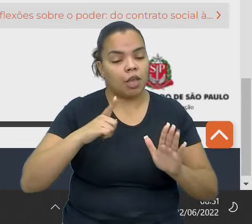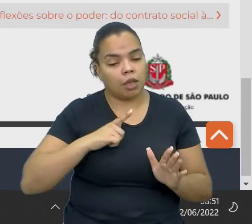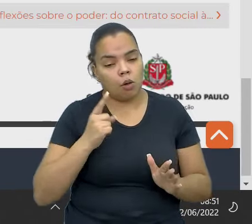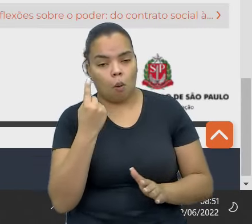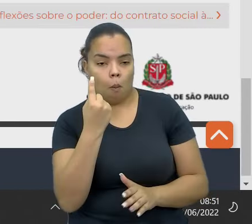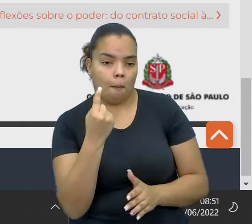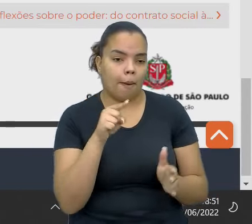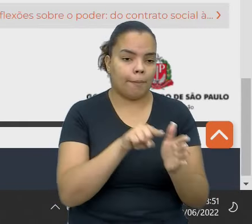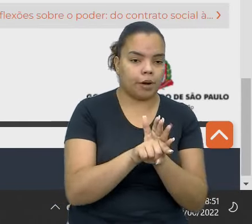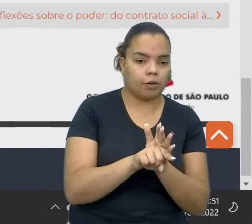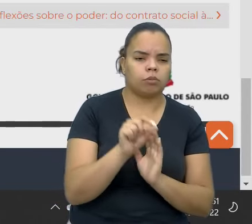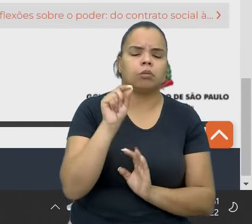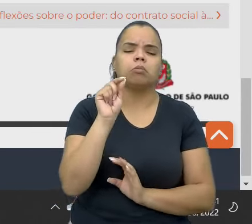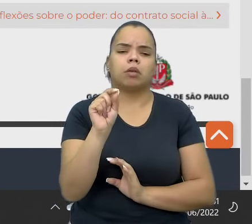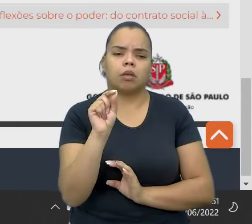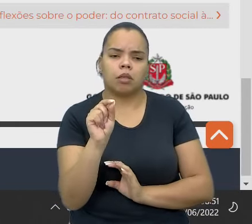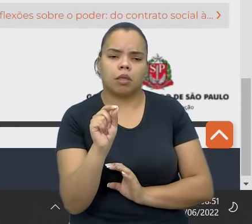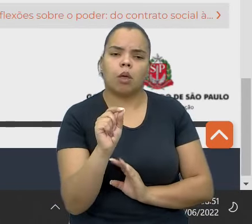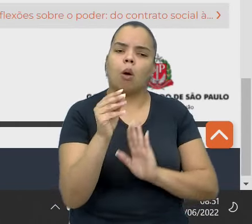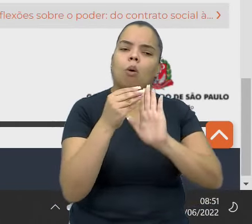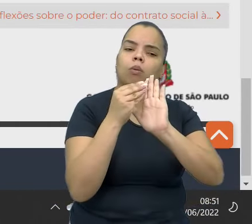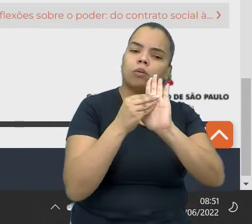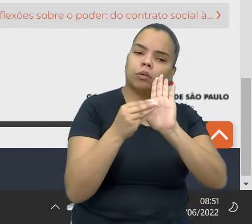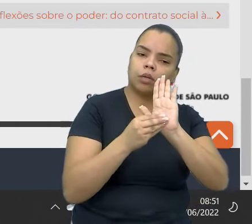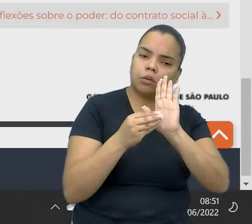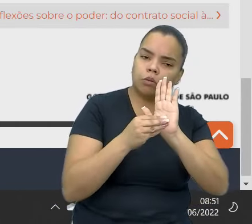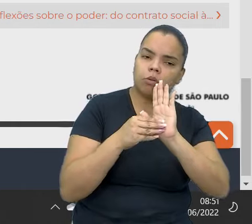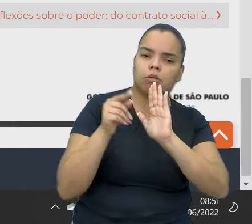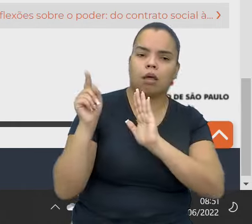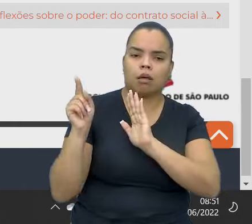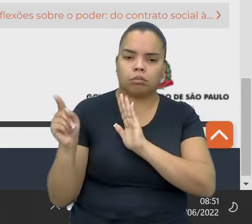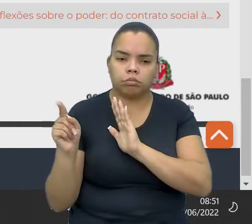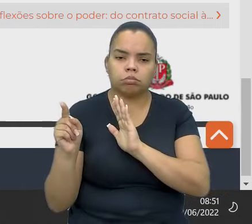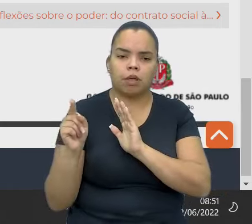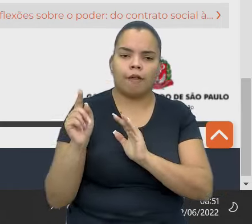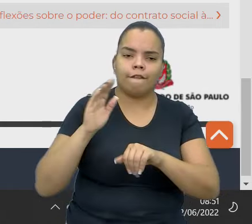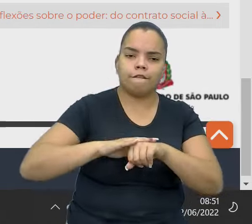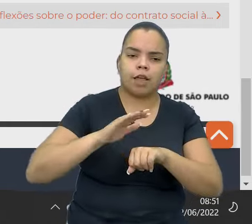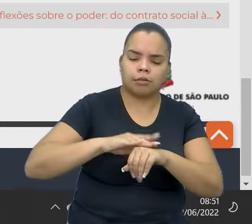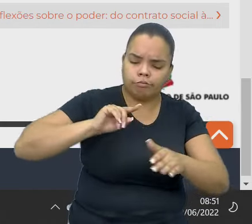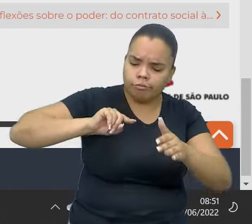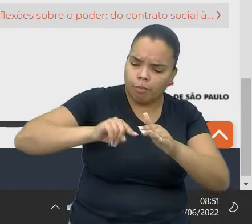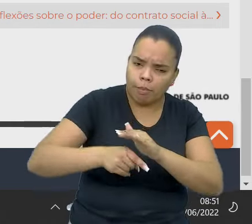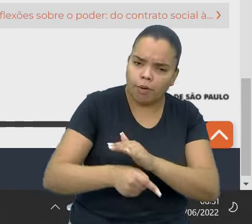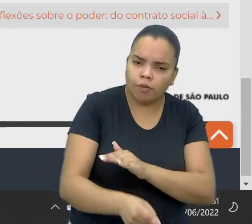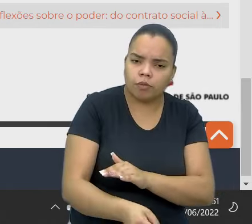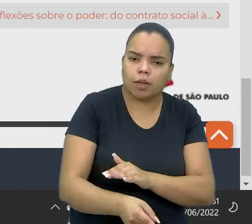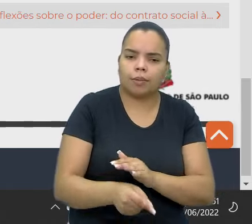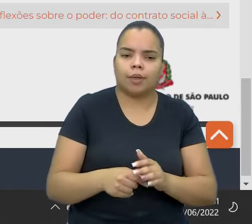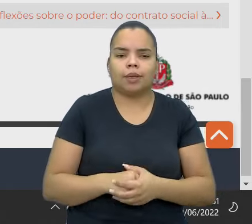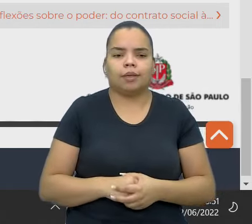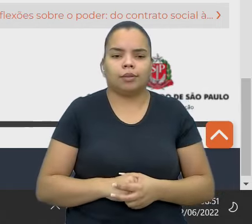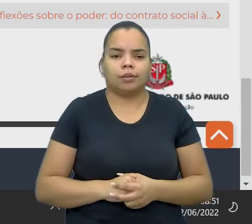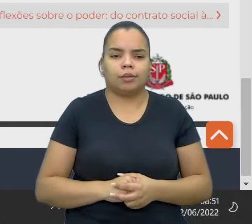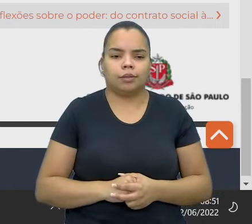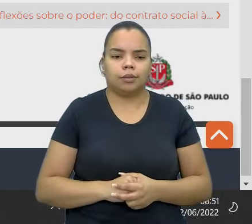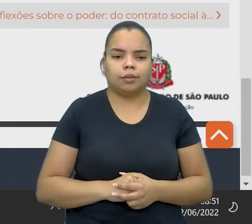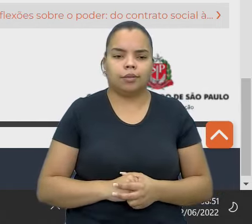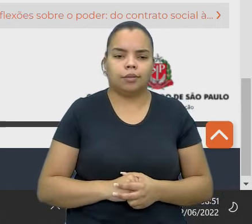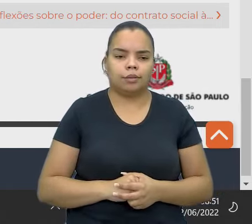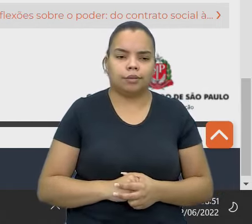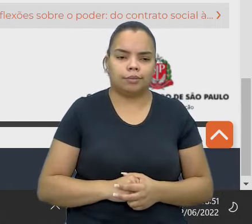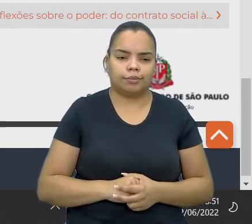No caso aqui, essa pergunta é: o conteúdo desse componente faz parte de qual aprofundamento curricular? Essa pergunta é muito difícil. É muito difícil,